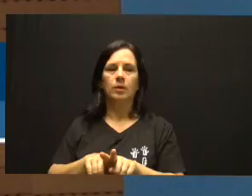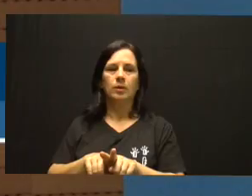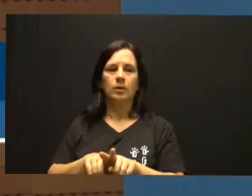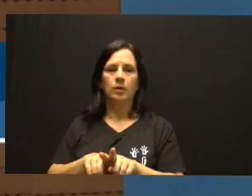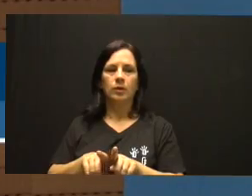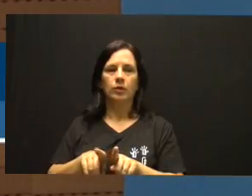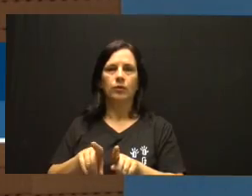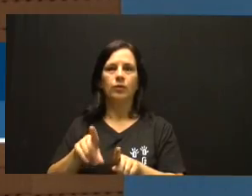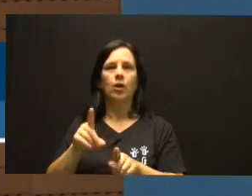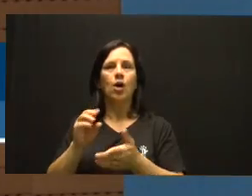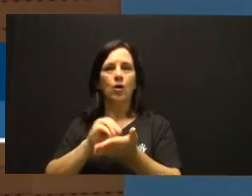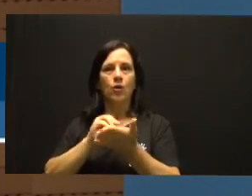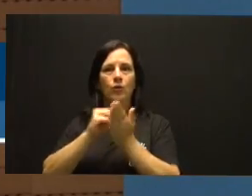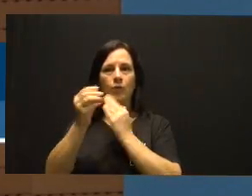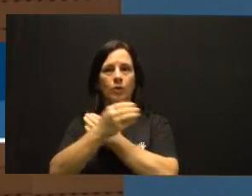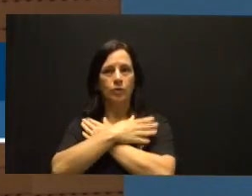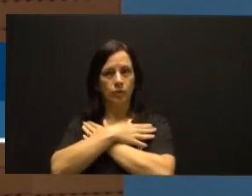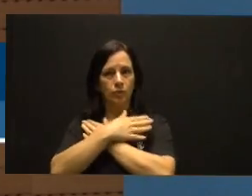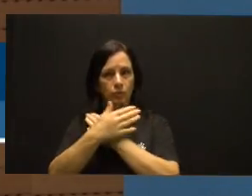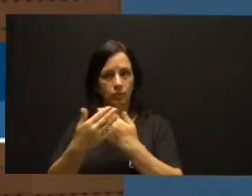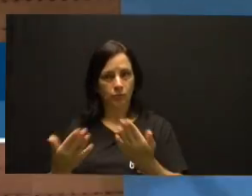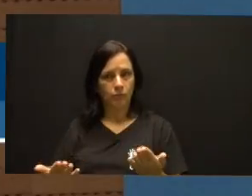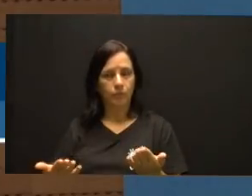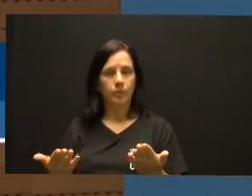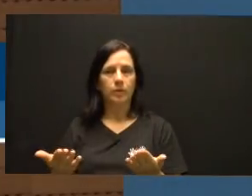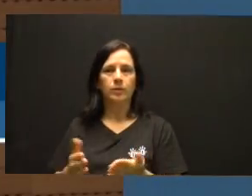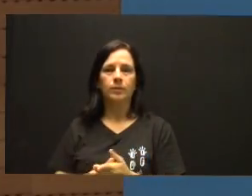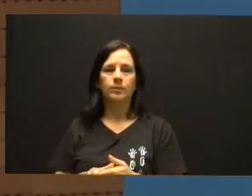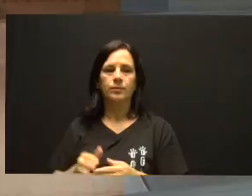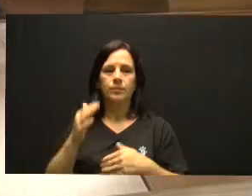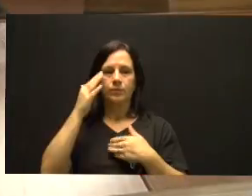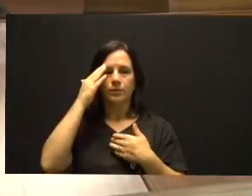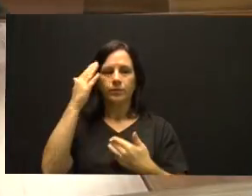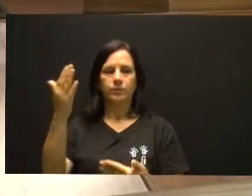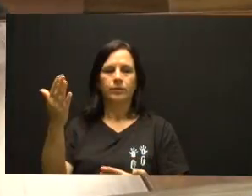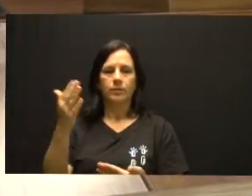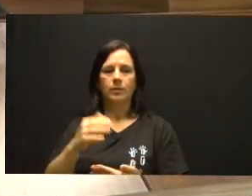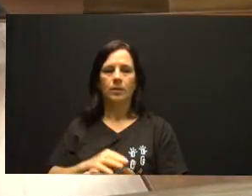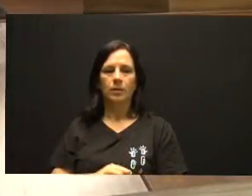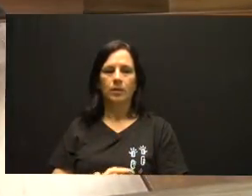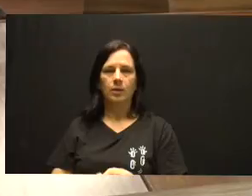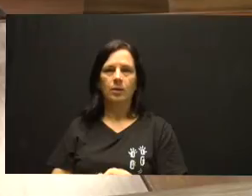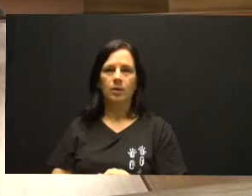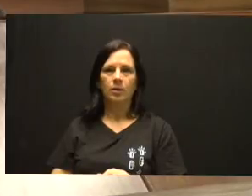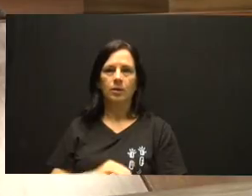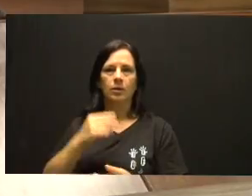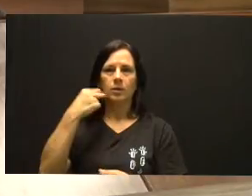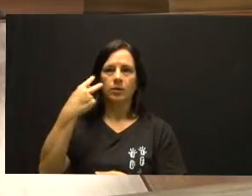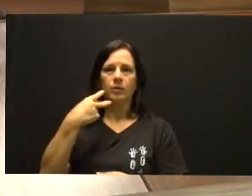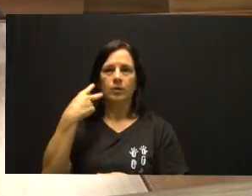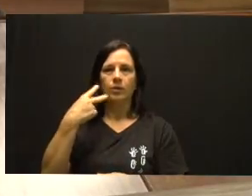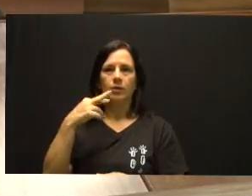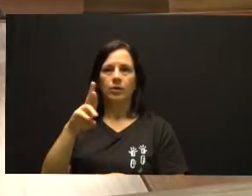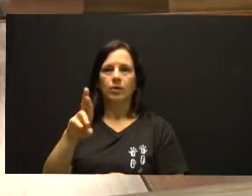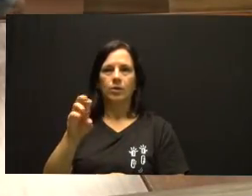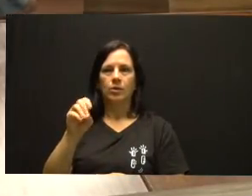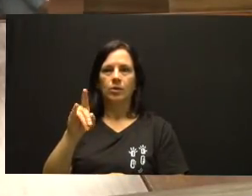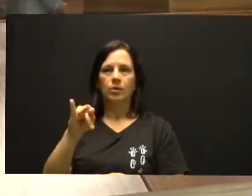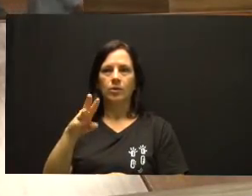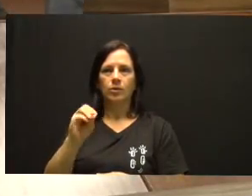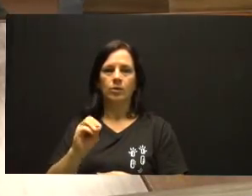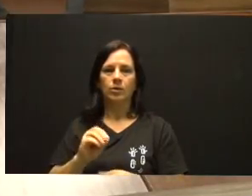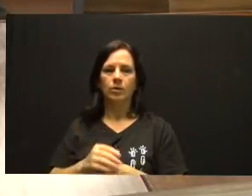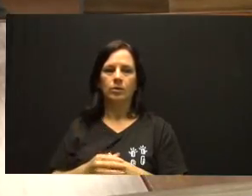do desemprego e do abandono do Estado. É só, senhor presidente. Obrigado. Com a palavra, vereador Roxinho, em discussão.